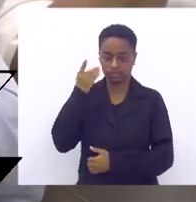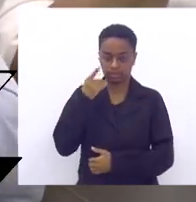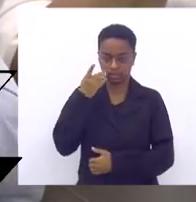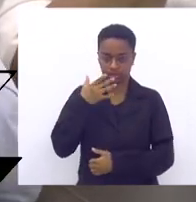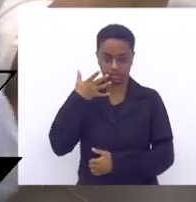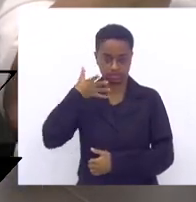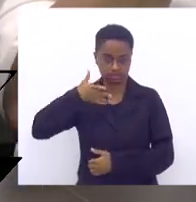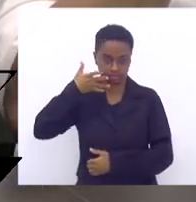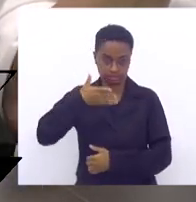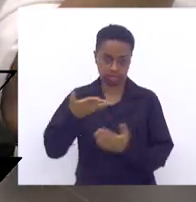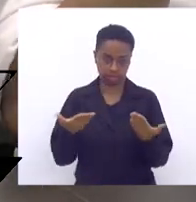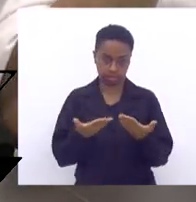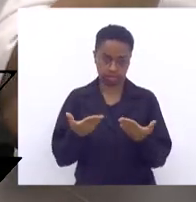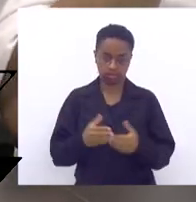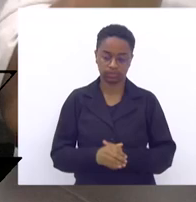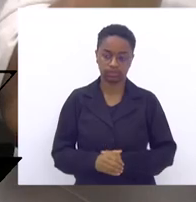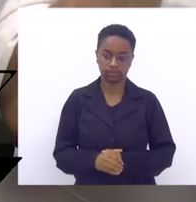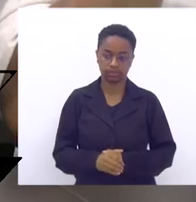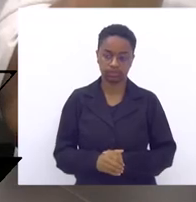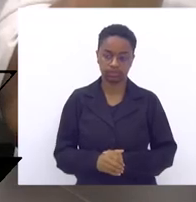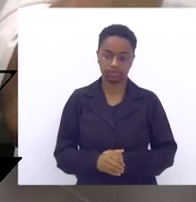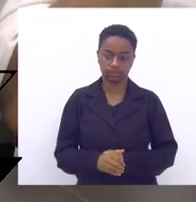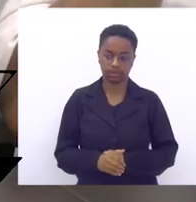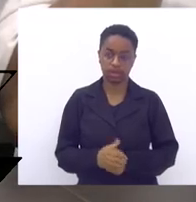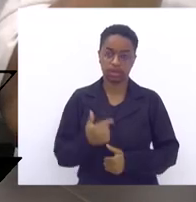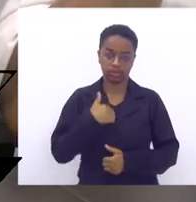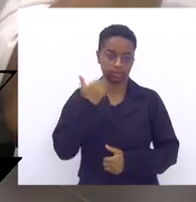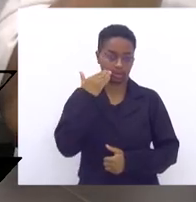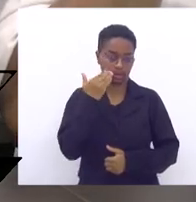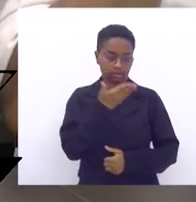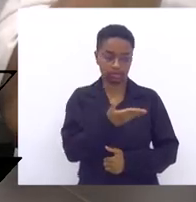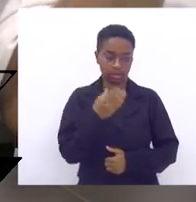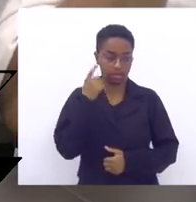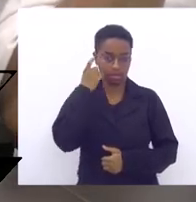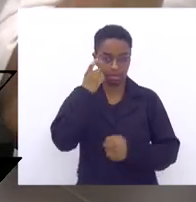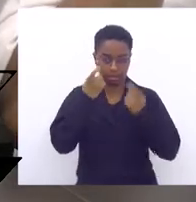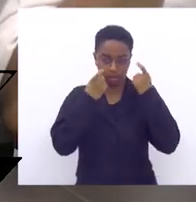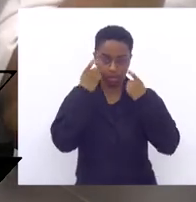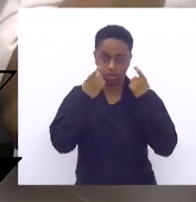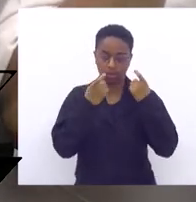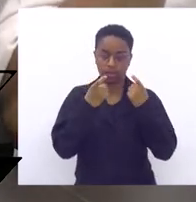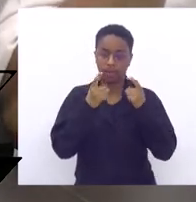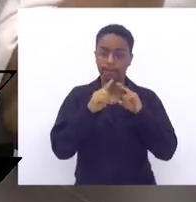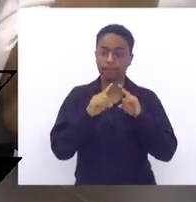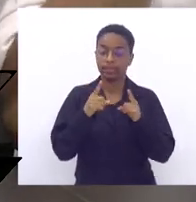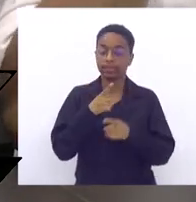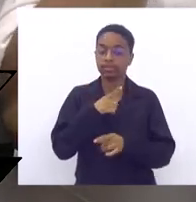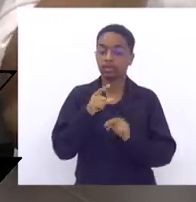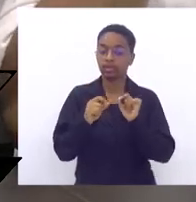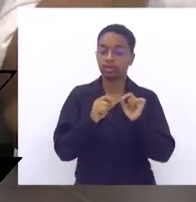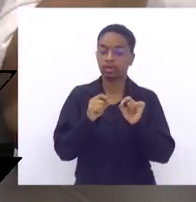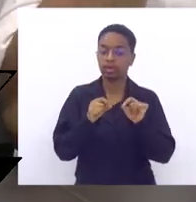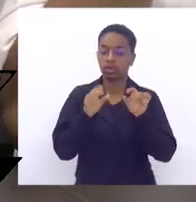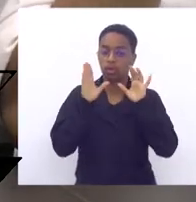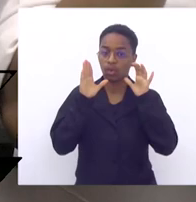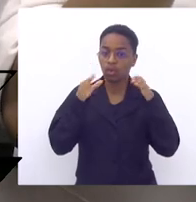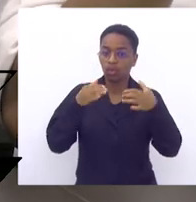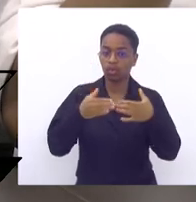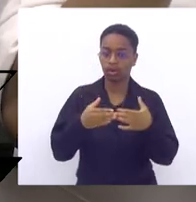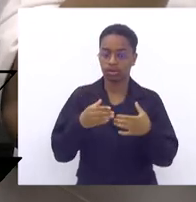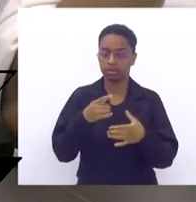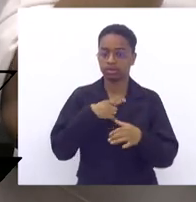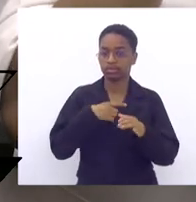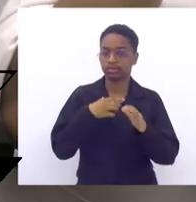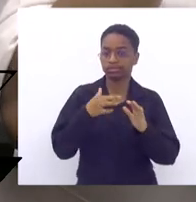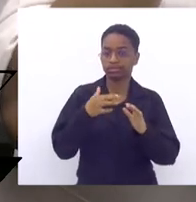BNH, pegando a preocupação do deputado Luiz Paulo, houve no Congresso resoluções